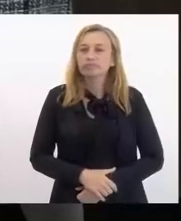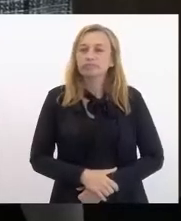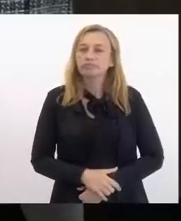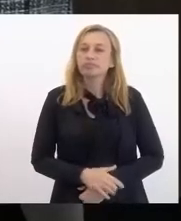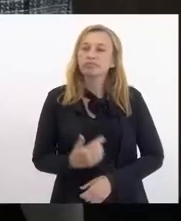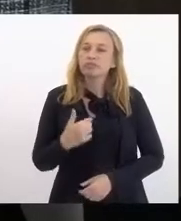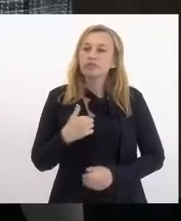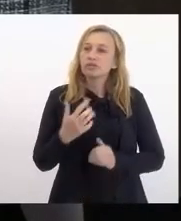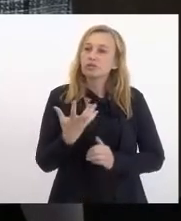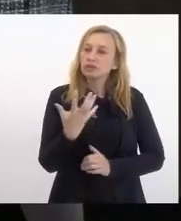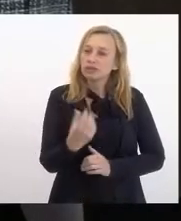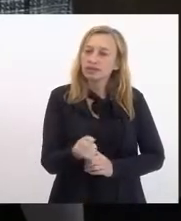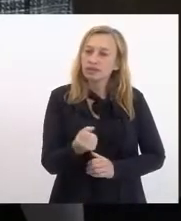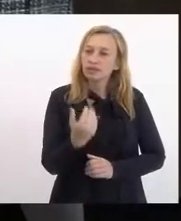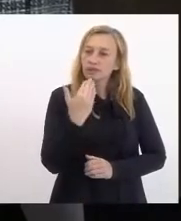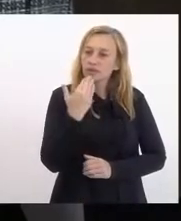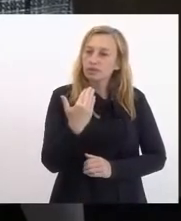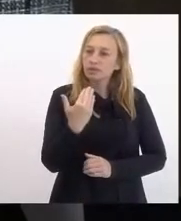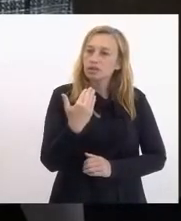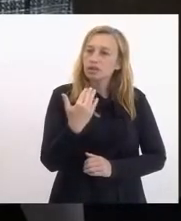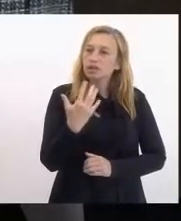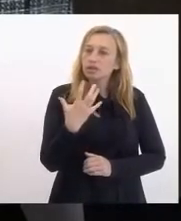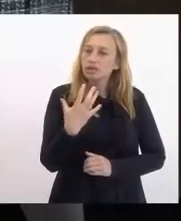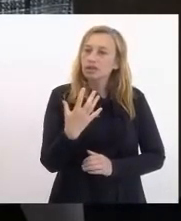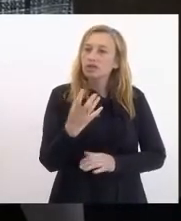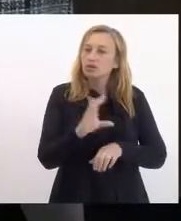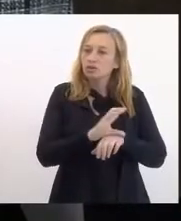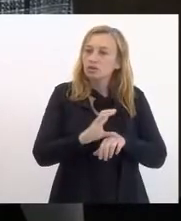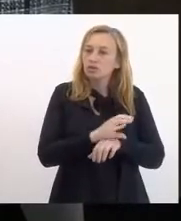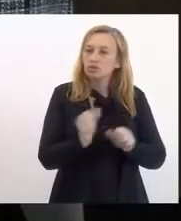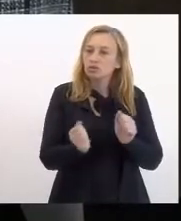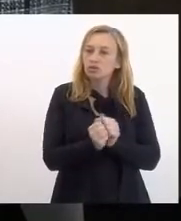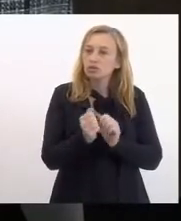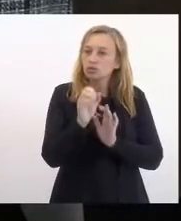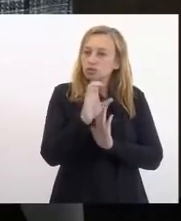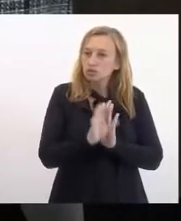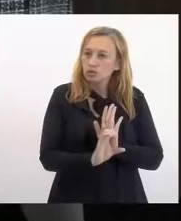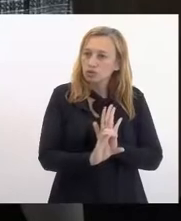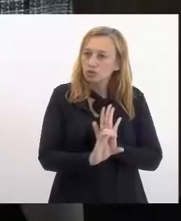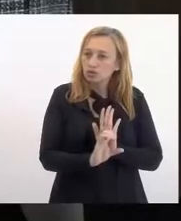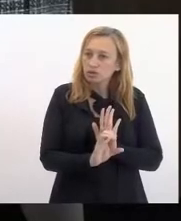Eu vou acolher no parecer, portanto, o parecer é pela condicionalidade com emenda,